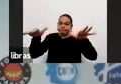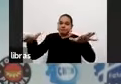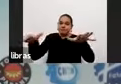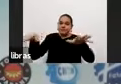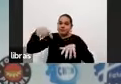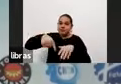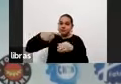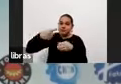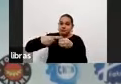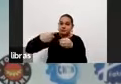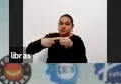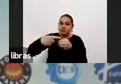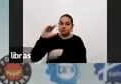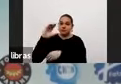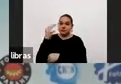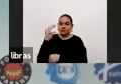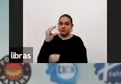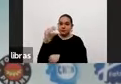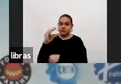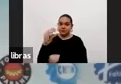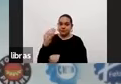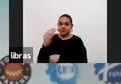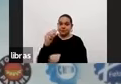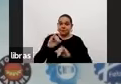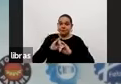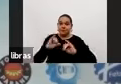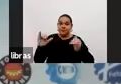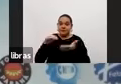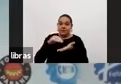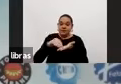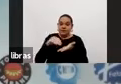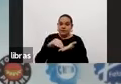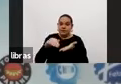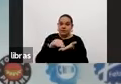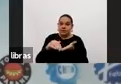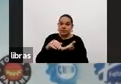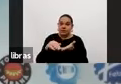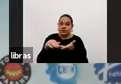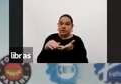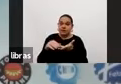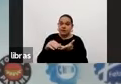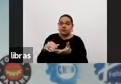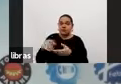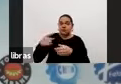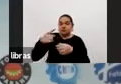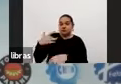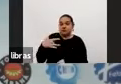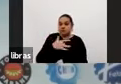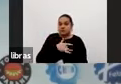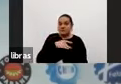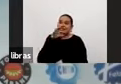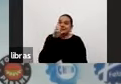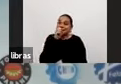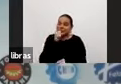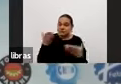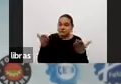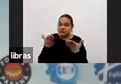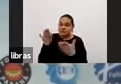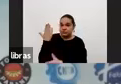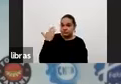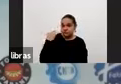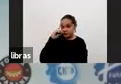nossa cidade. Segundo dados da Secretaria Municipal de Saúde, nós tivemos no sábado, dia